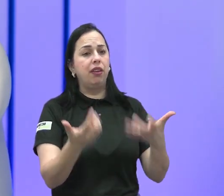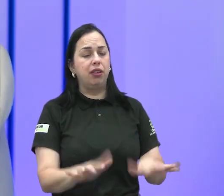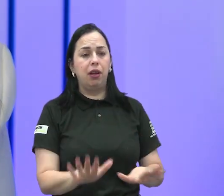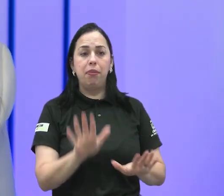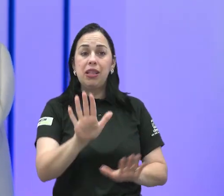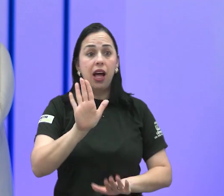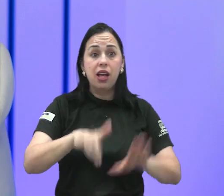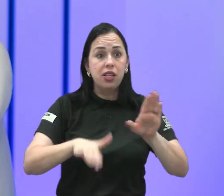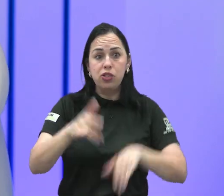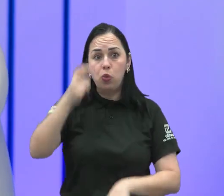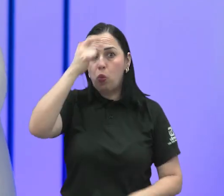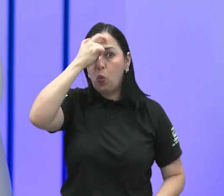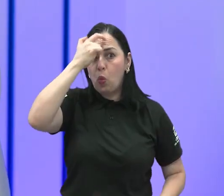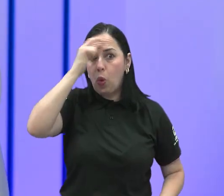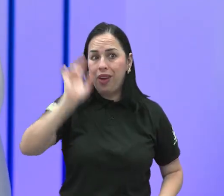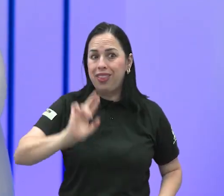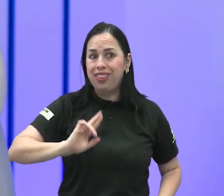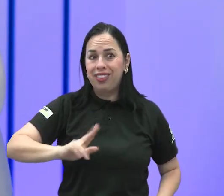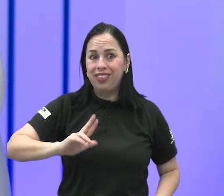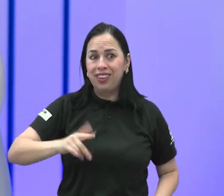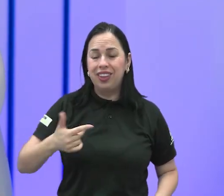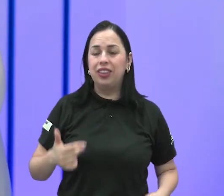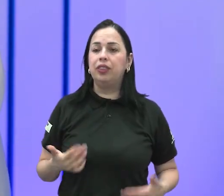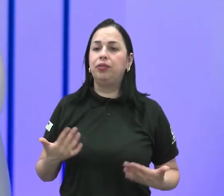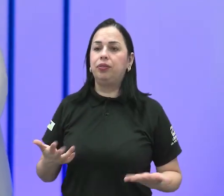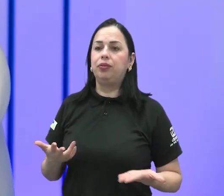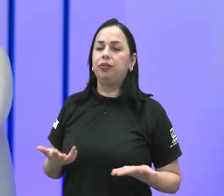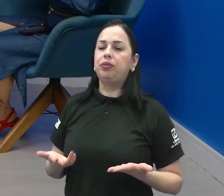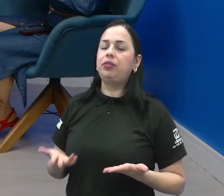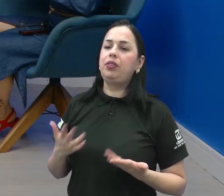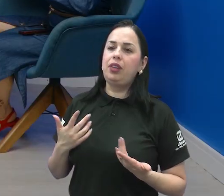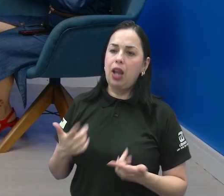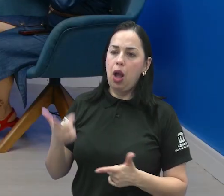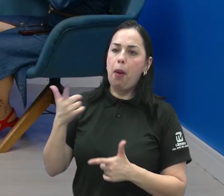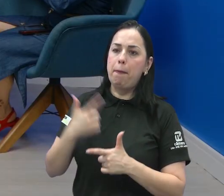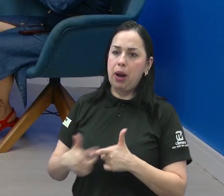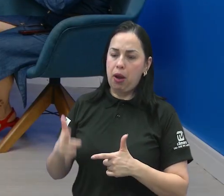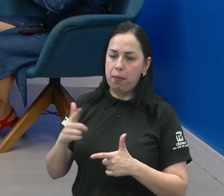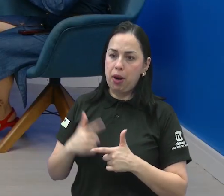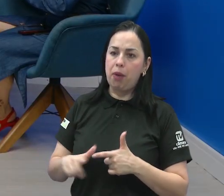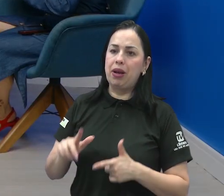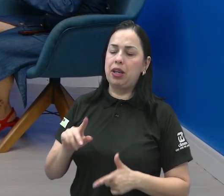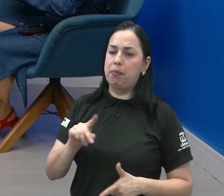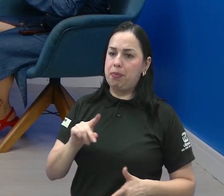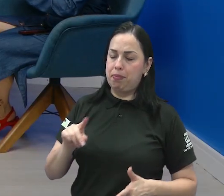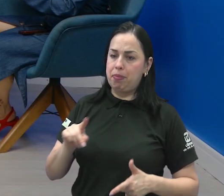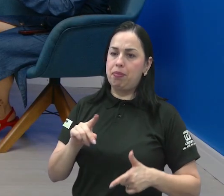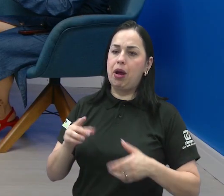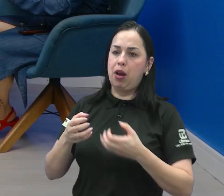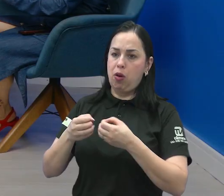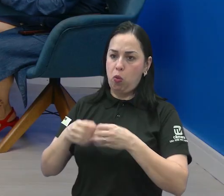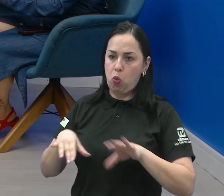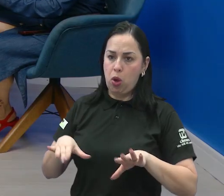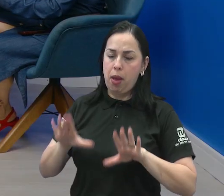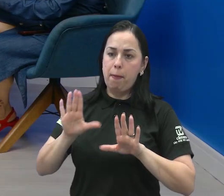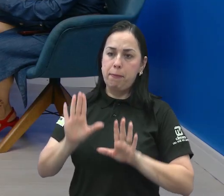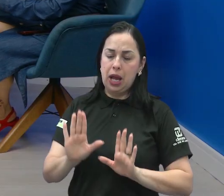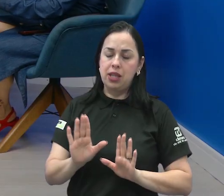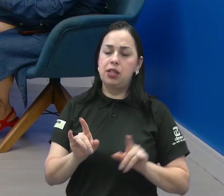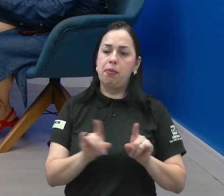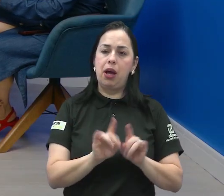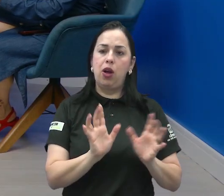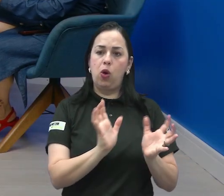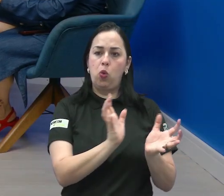forma inconsciente de defesa ou projeção emocional. Ou seja, é um problema que vai atingir ali o professor, mas que, em consequência,